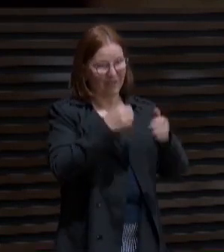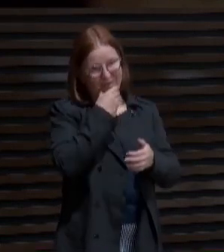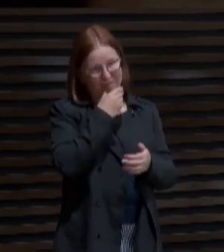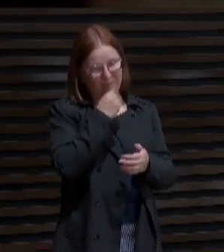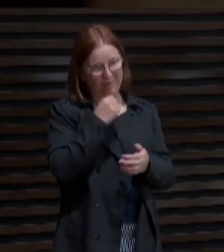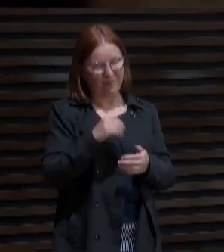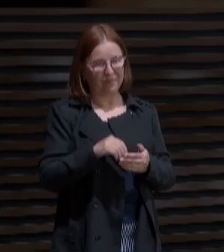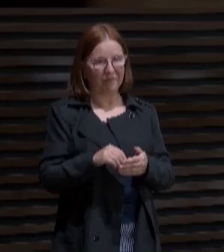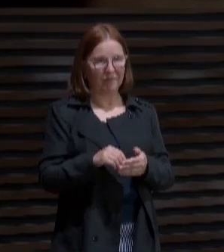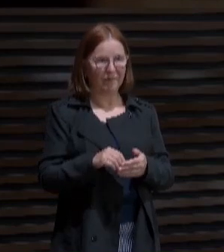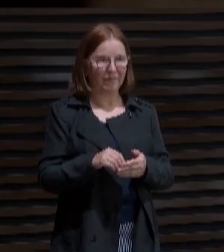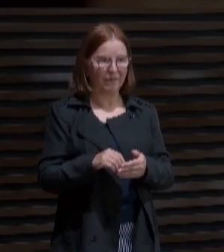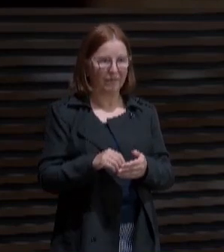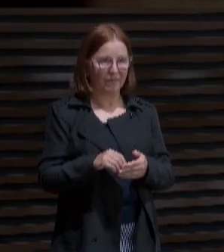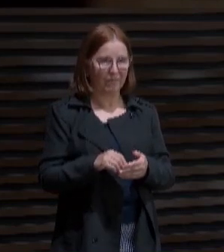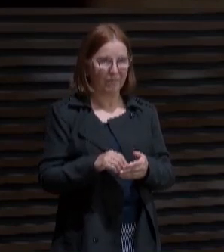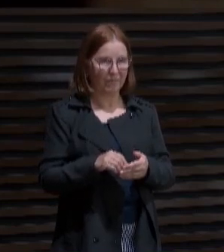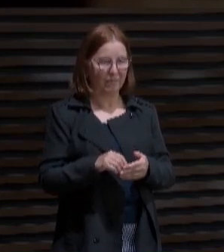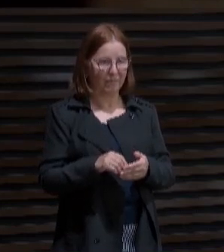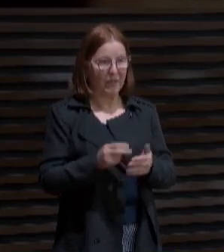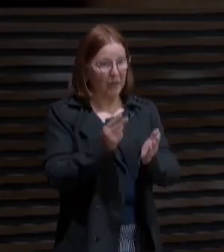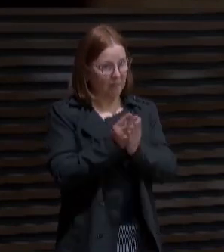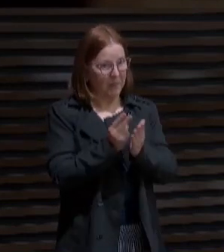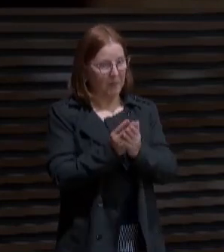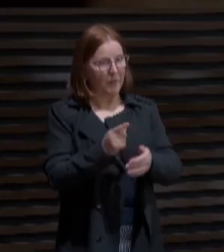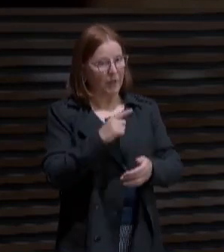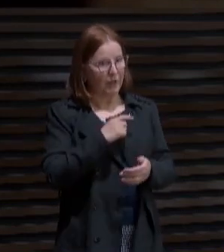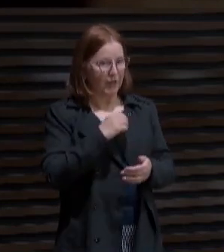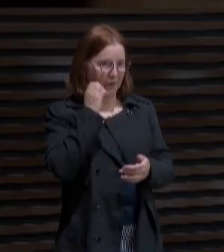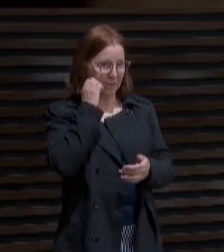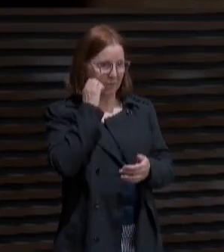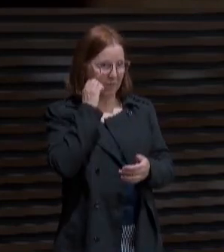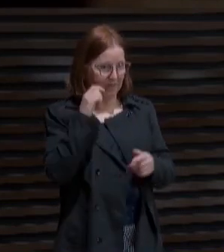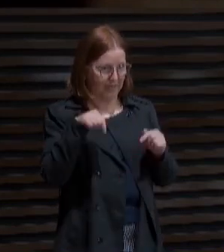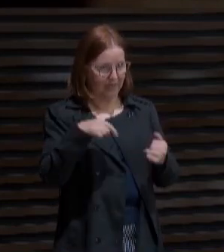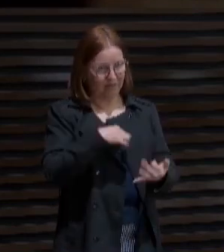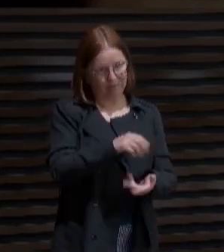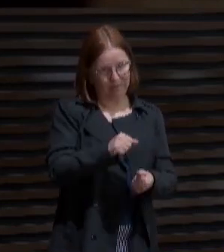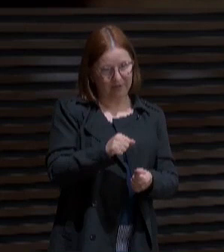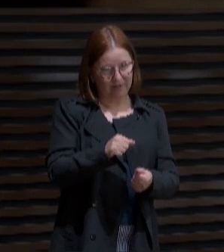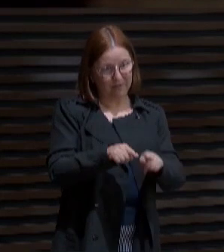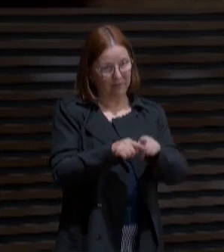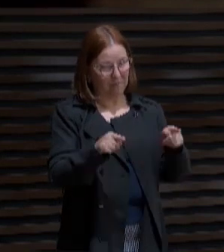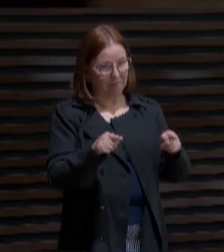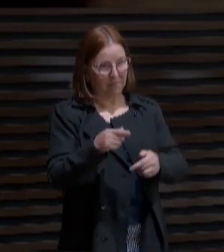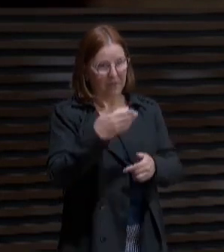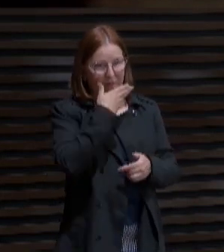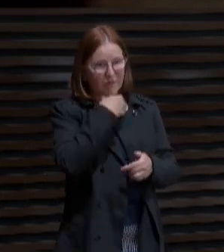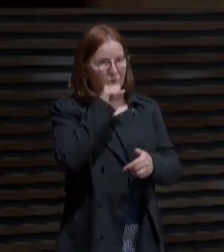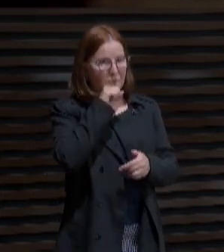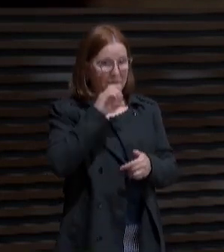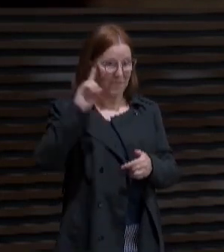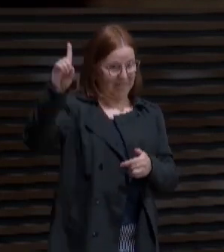que embora ele tivesse uma mãe humana, ele não tinha um pai humano. Vamos ler